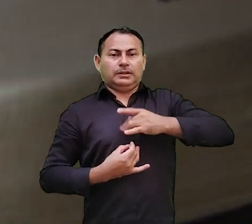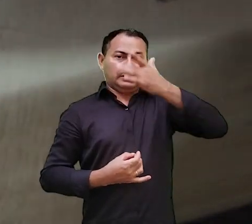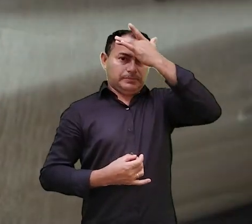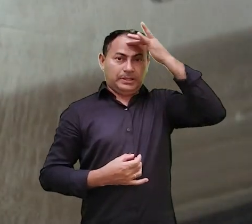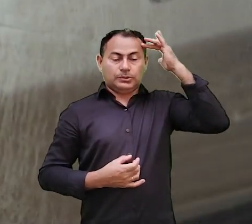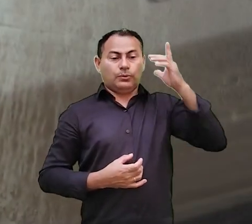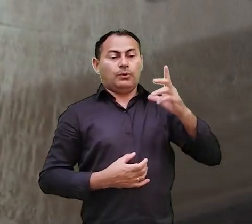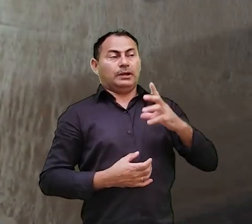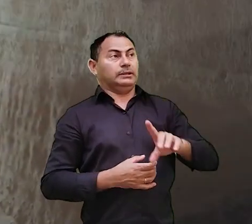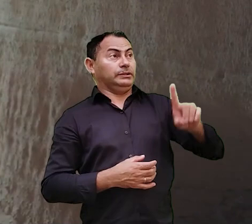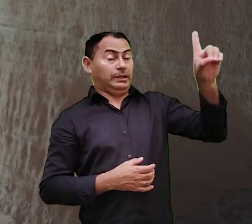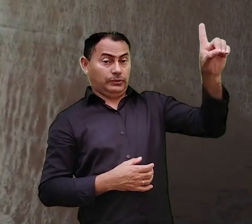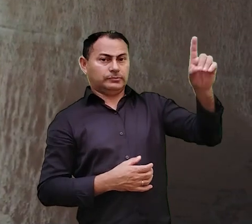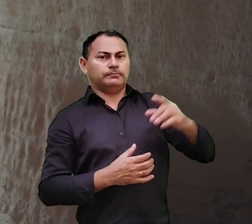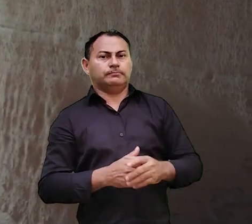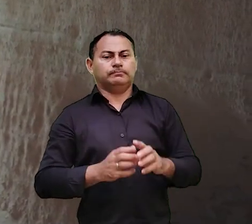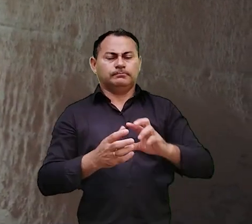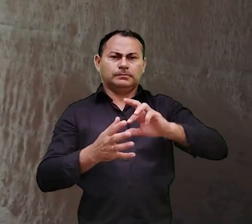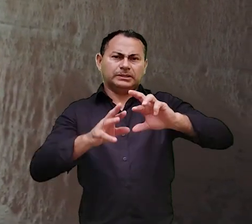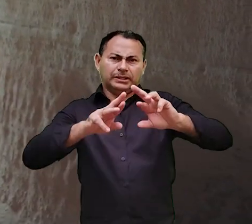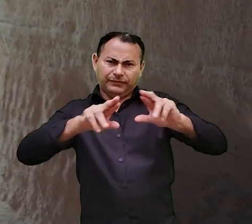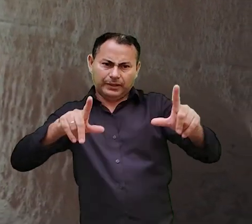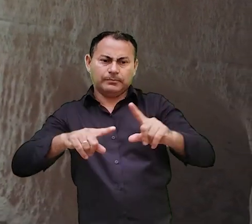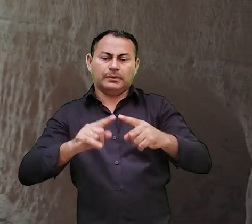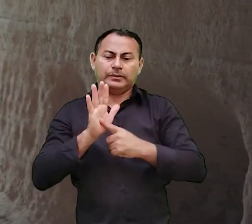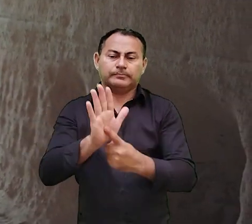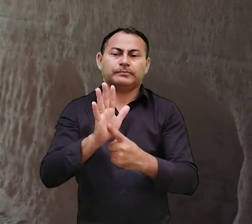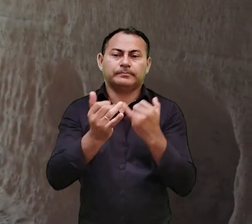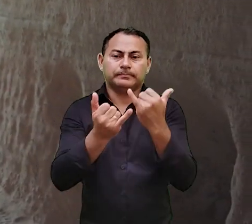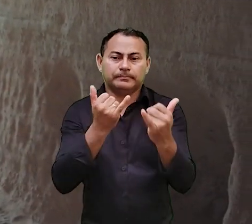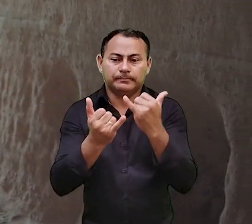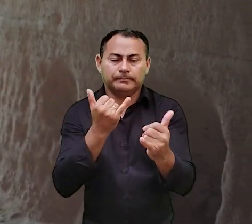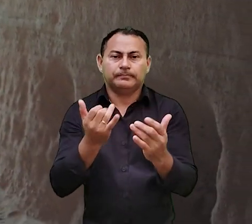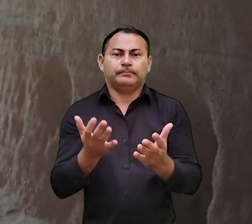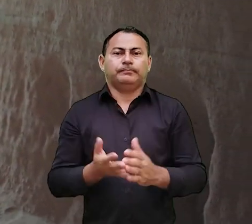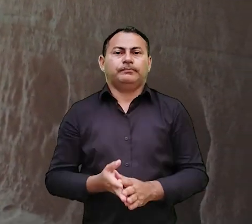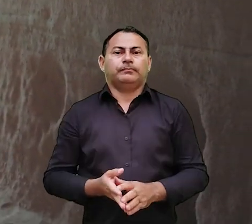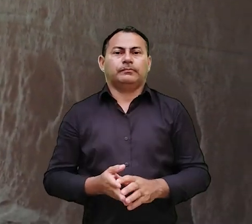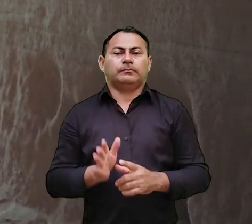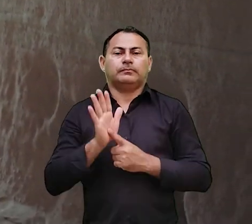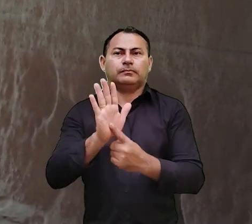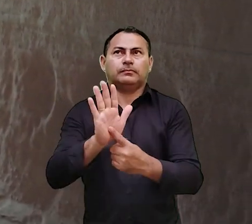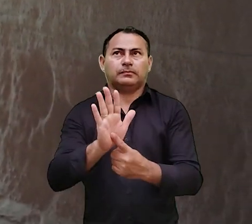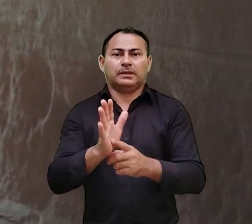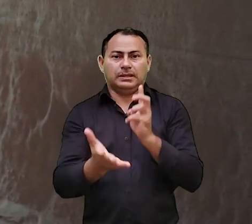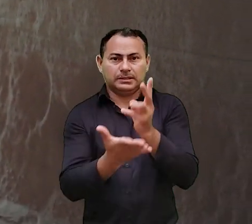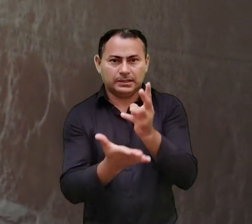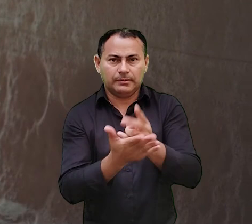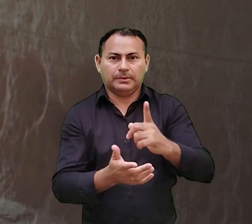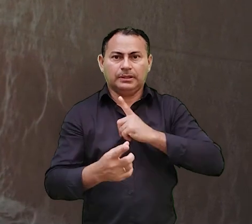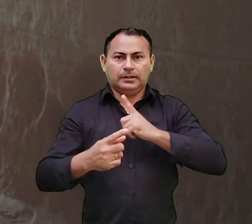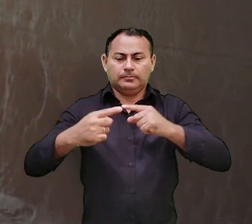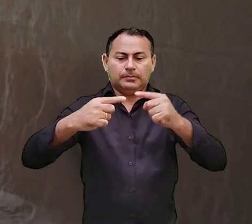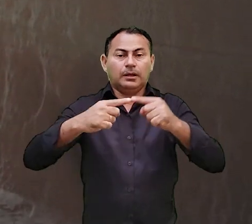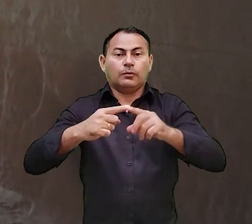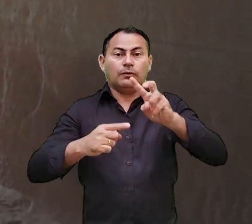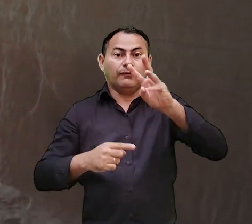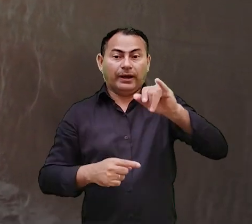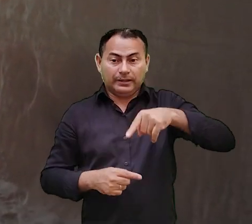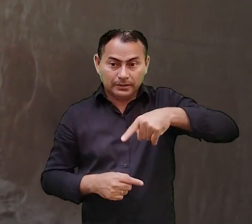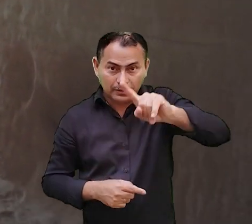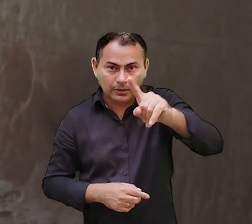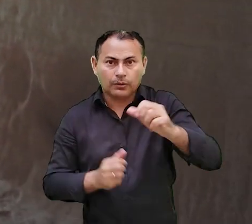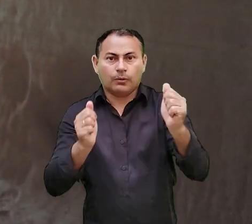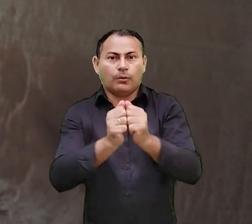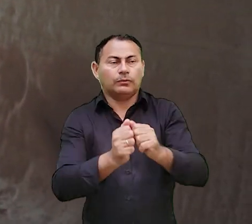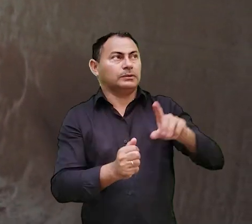experiências espirituais dos homens de Deus podem variar, mas os resultados são muito semelhantes. Os resultados sempre têm a ver